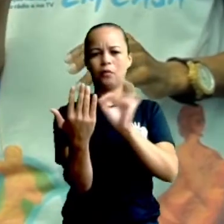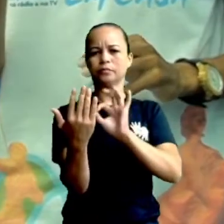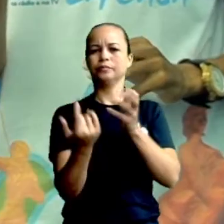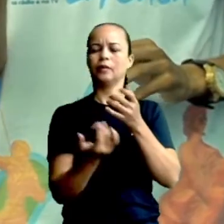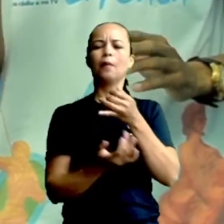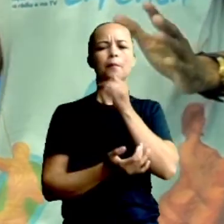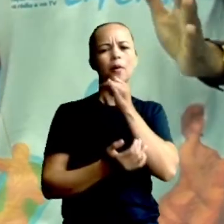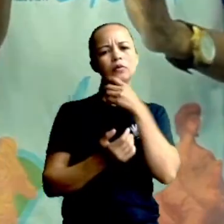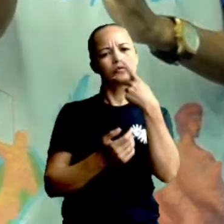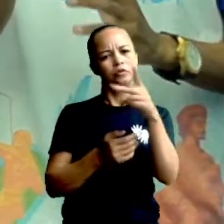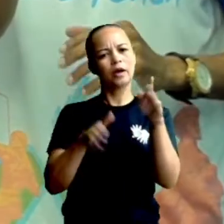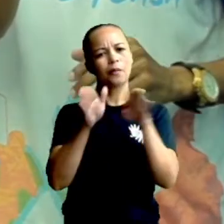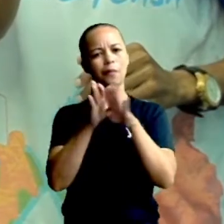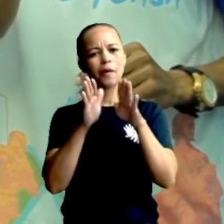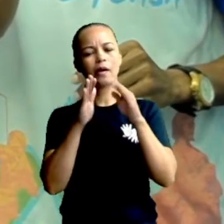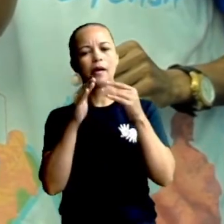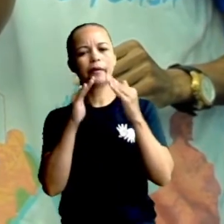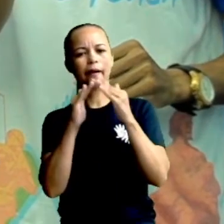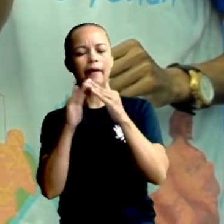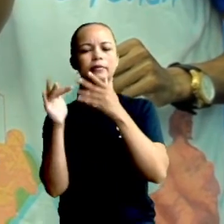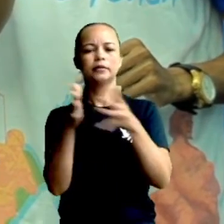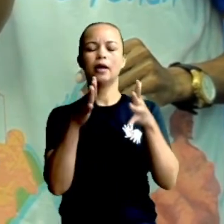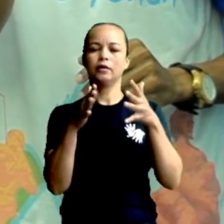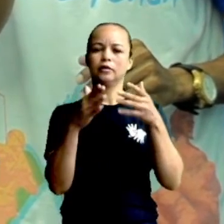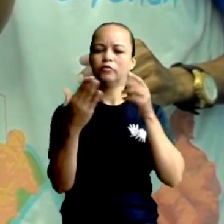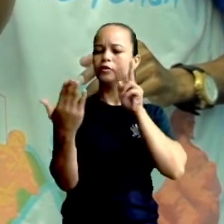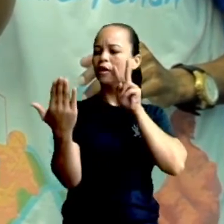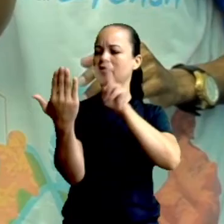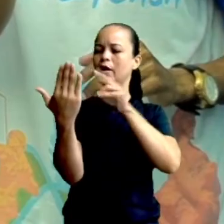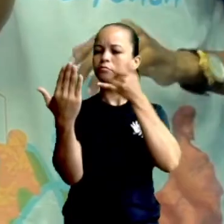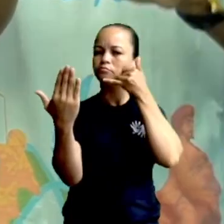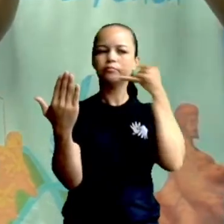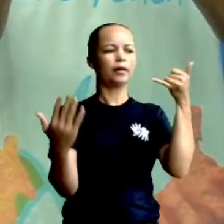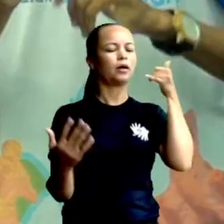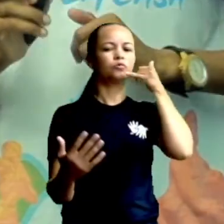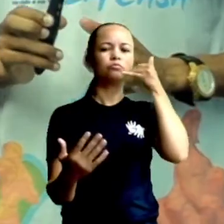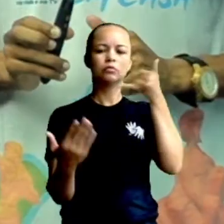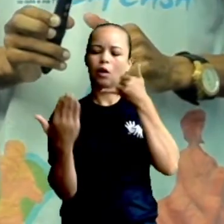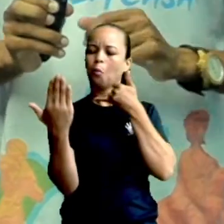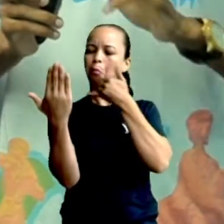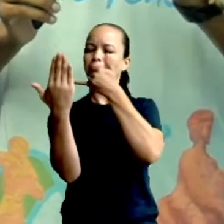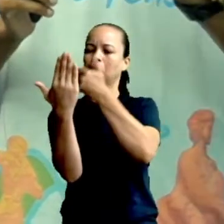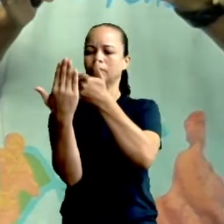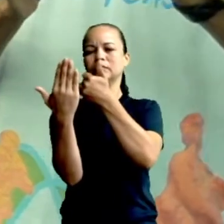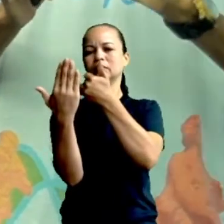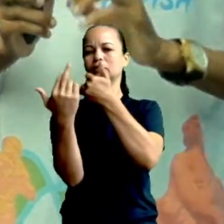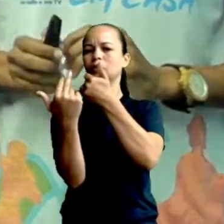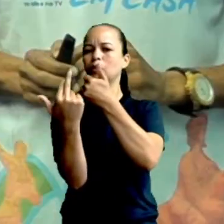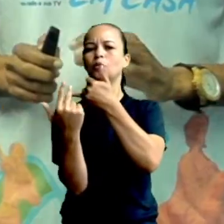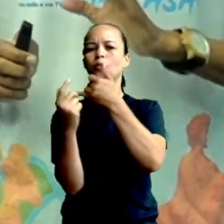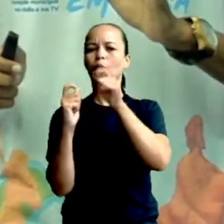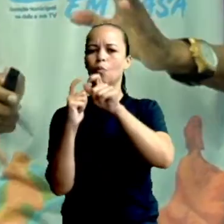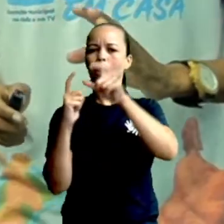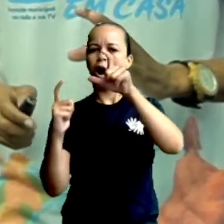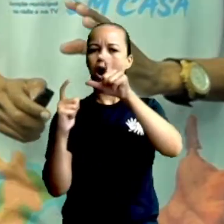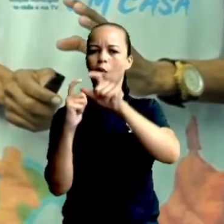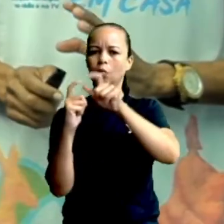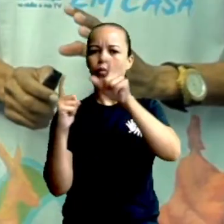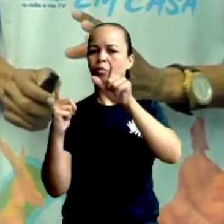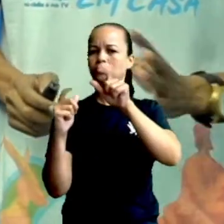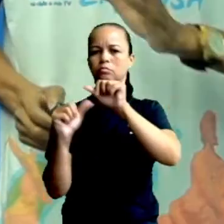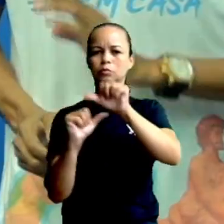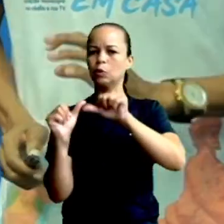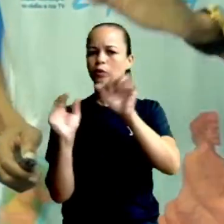em casa, e encostar mesmo no espelho. Você vai ver que estão na mesma, tem o mesmo tamanho, não